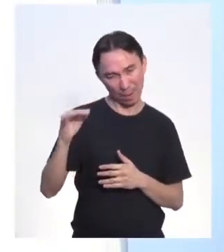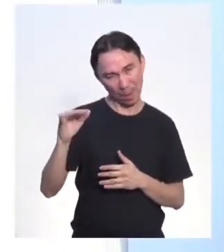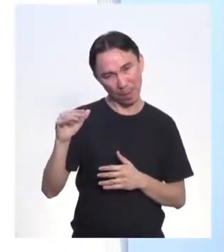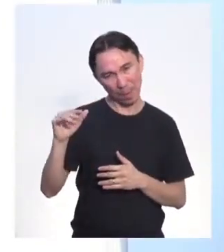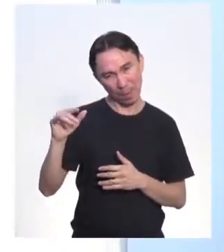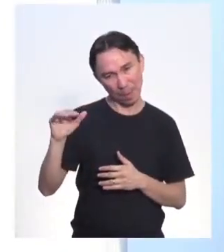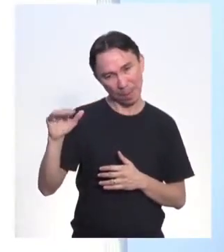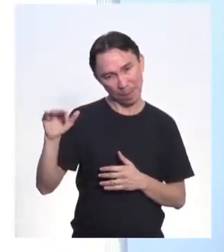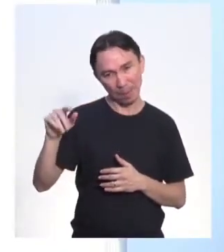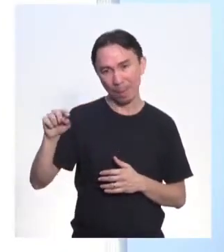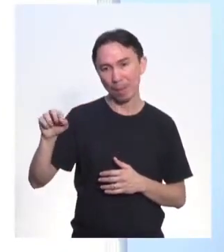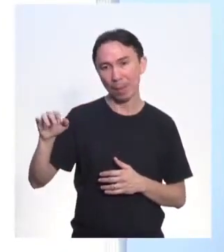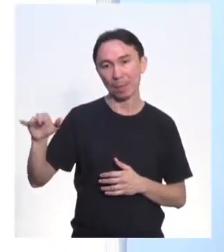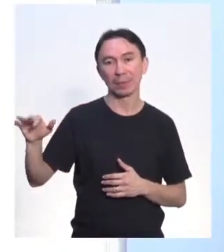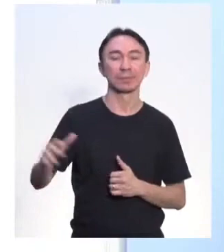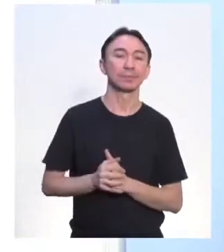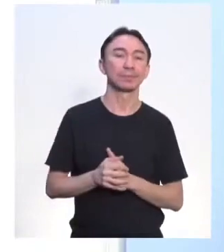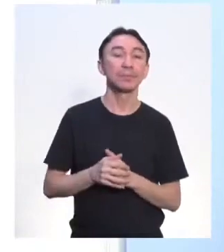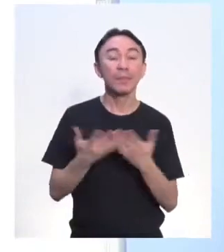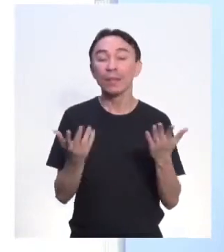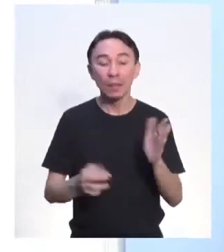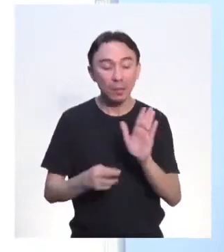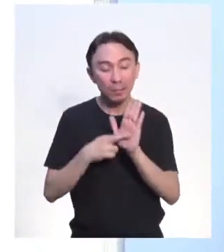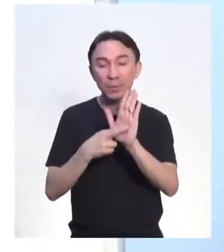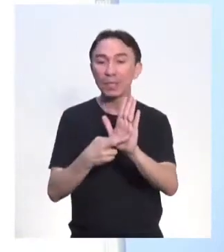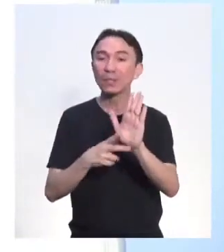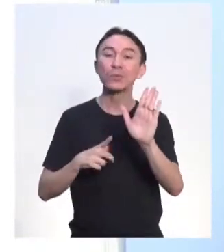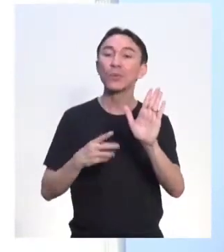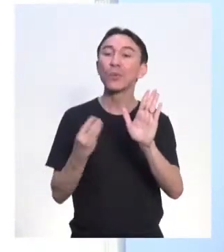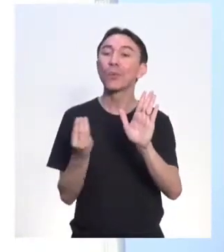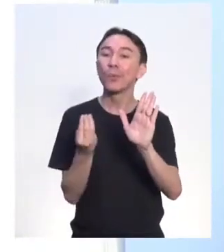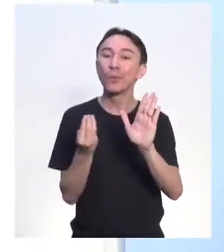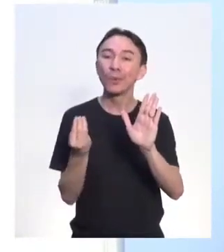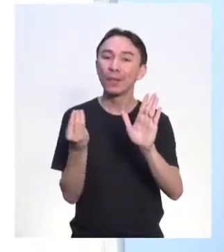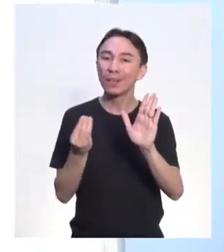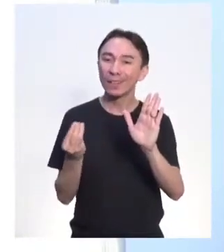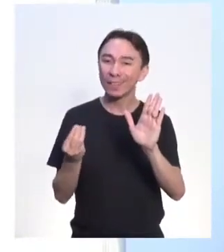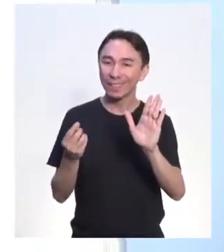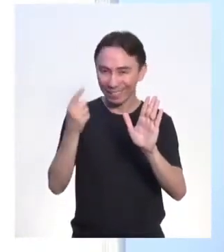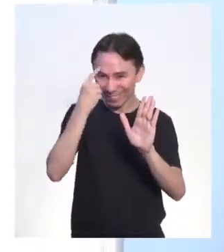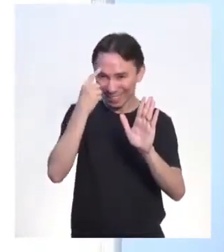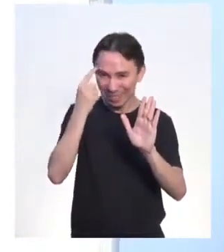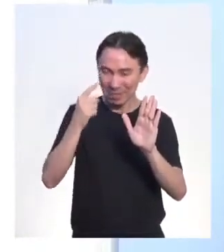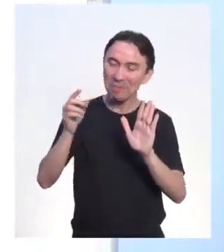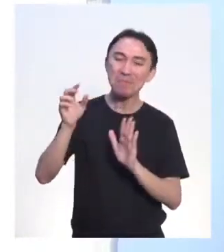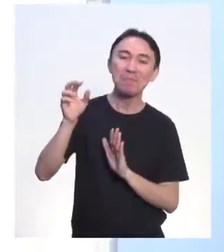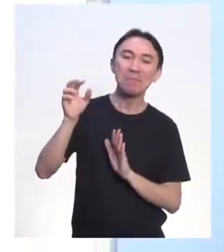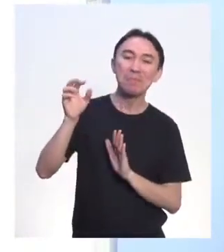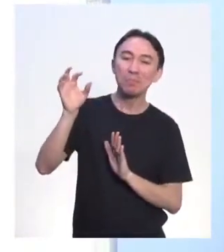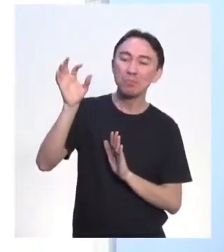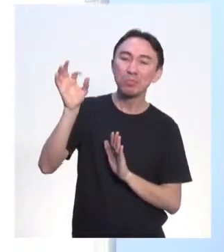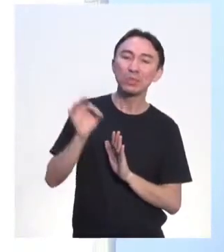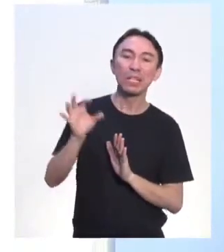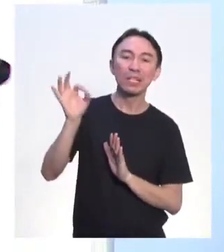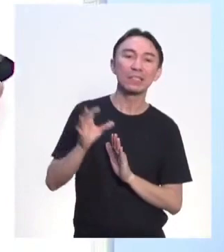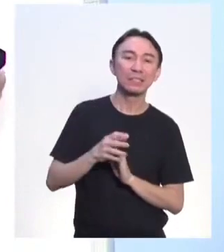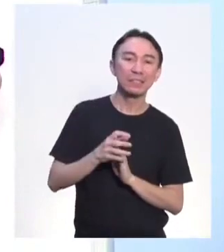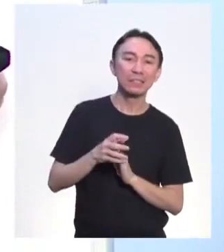0,333333. Sim? Como que eu vou representar isso em porcentagem? Lembra que a gente vai andar duas casinhas? Então, a minha resposta